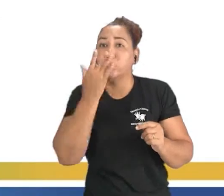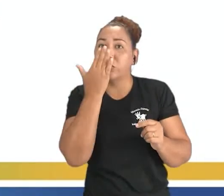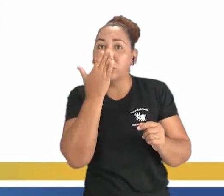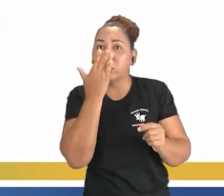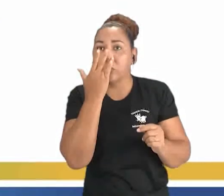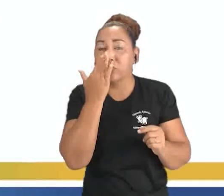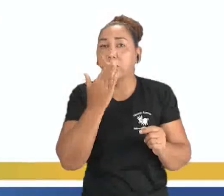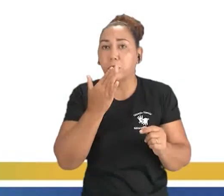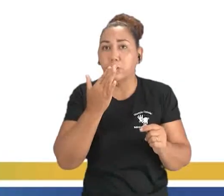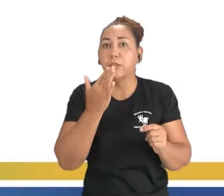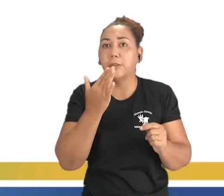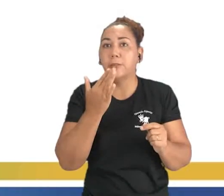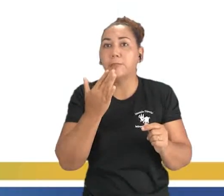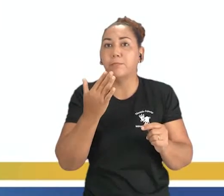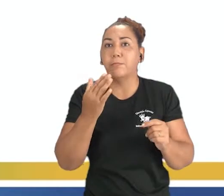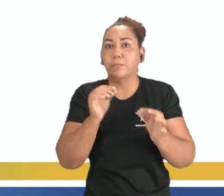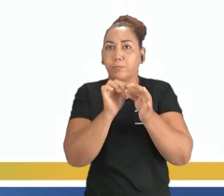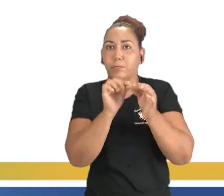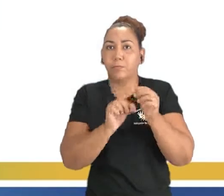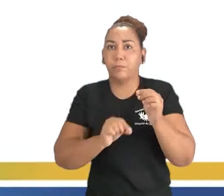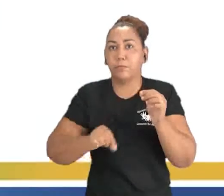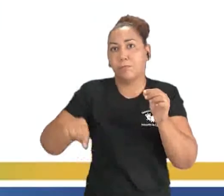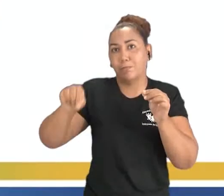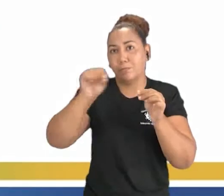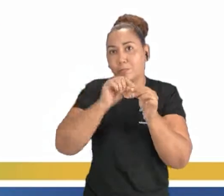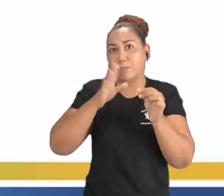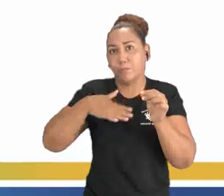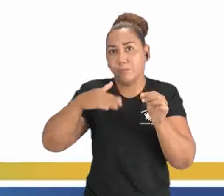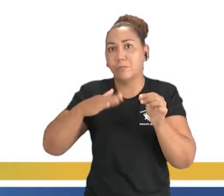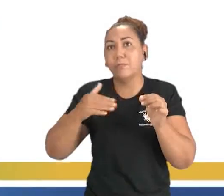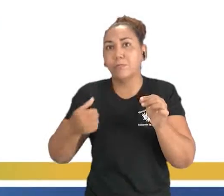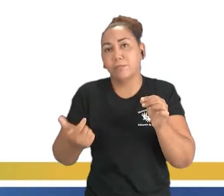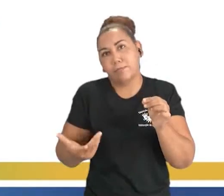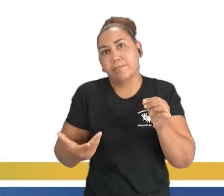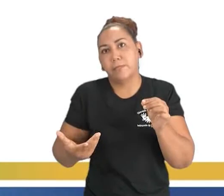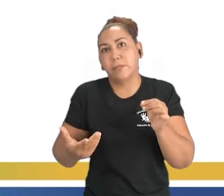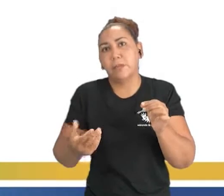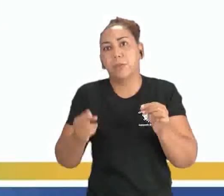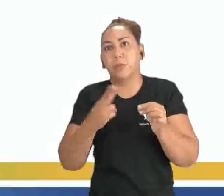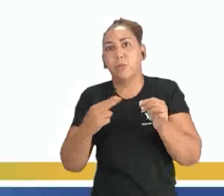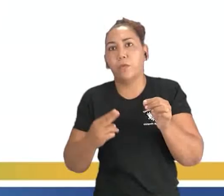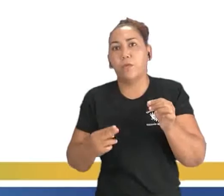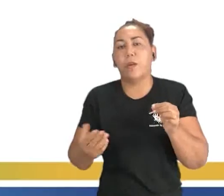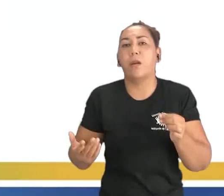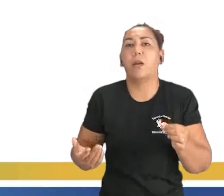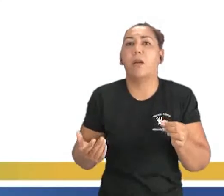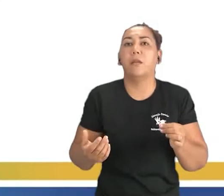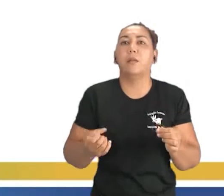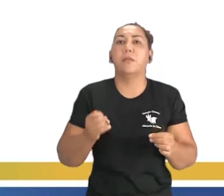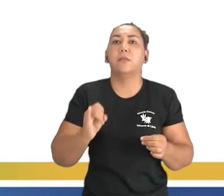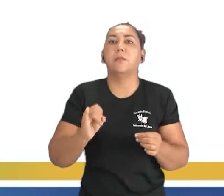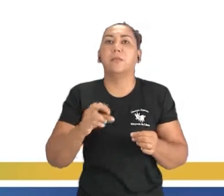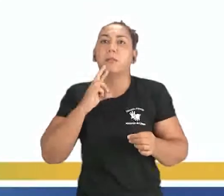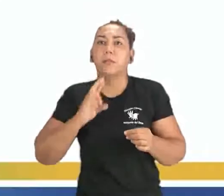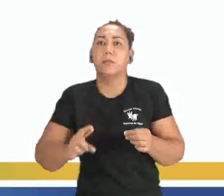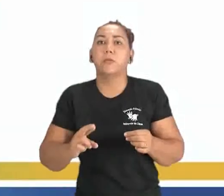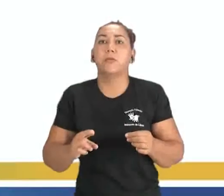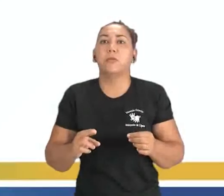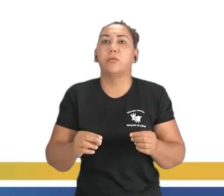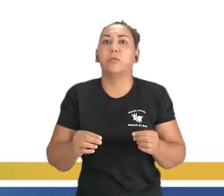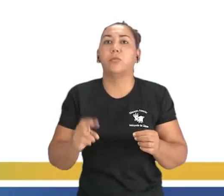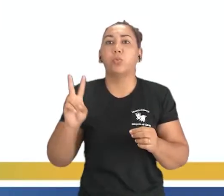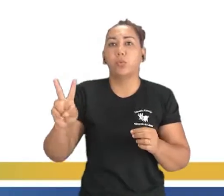para colorirmos, né, o círculo. Então, fazendo o produto entre essas 2